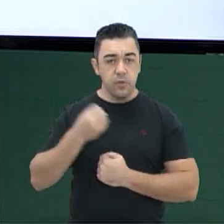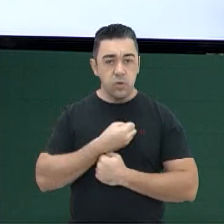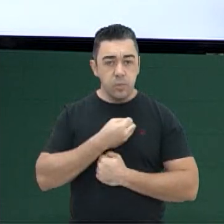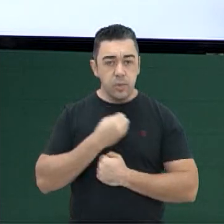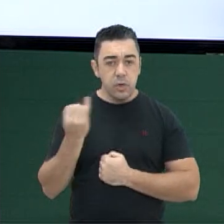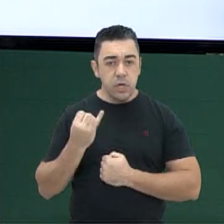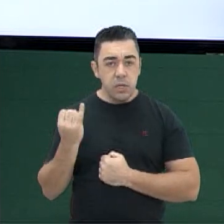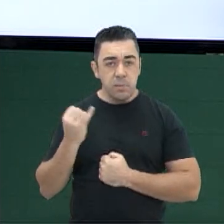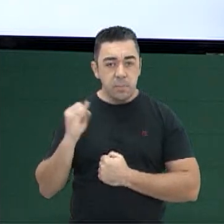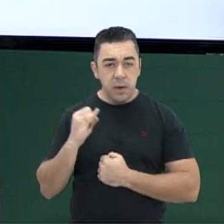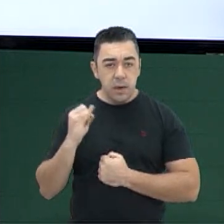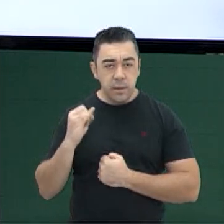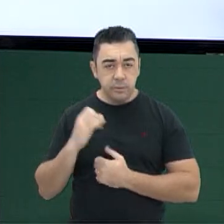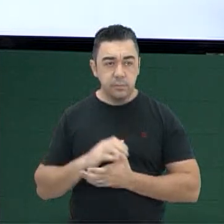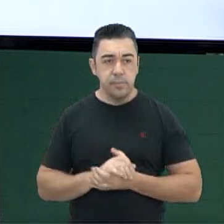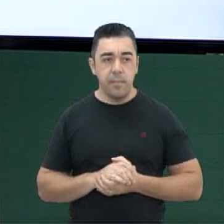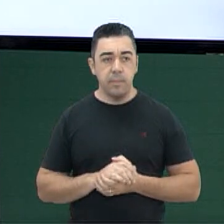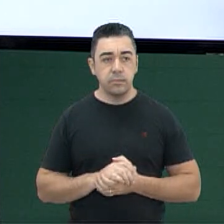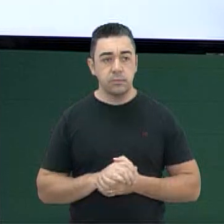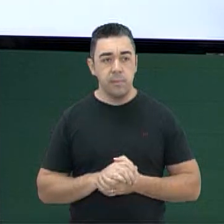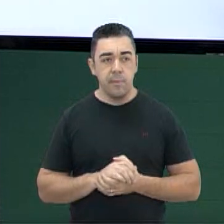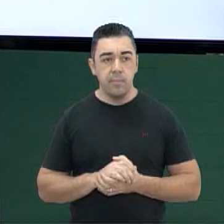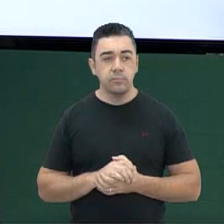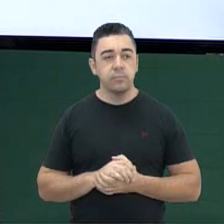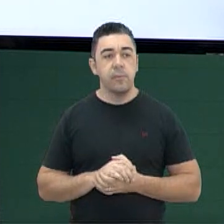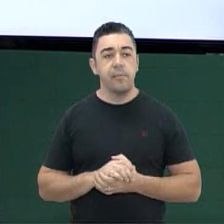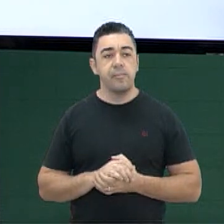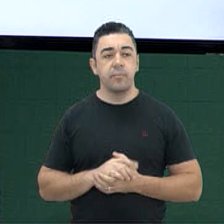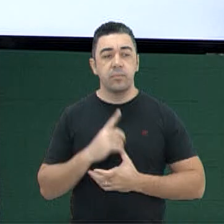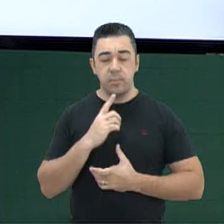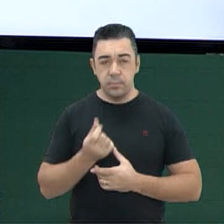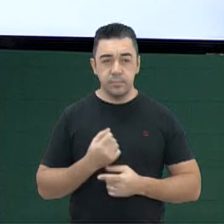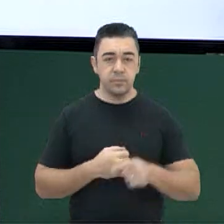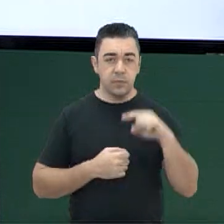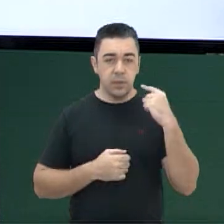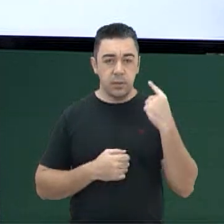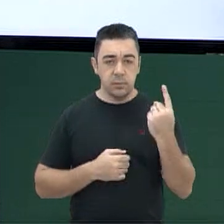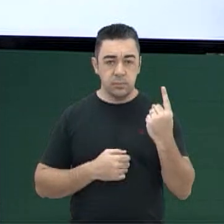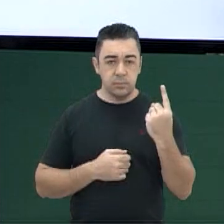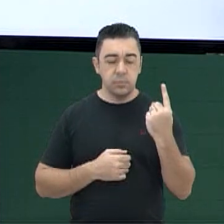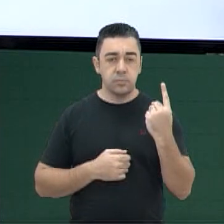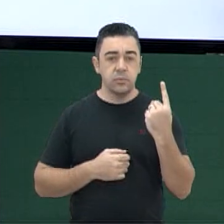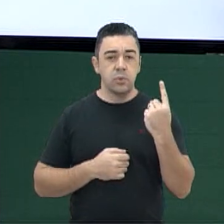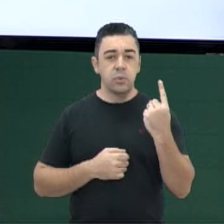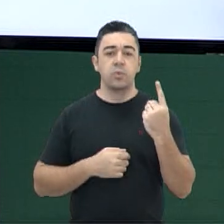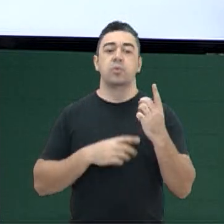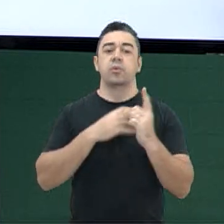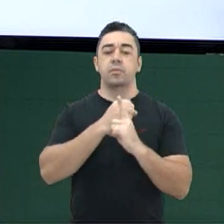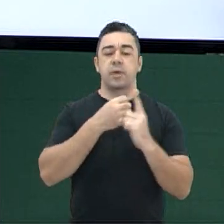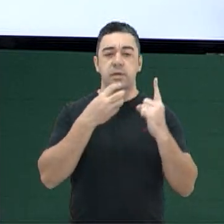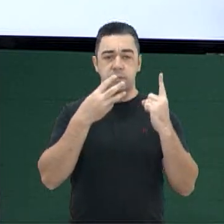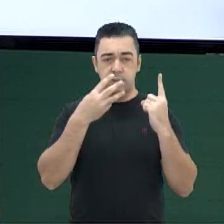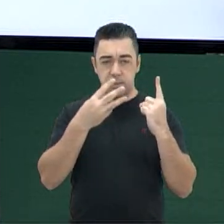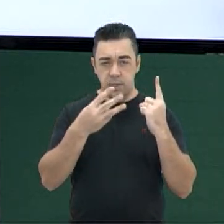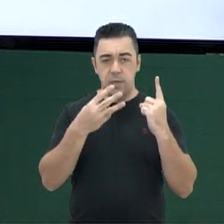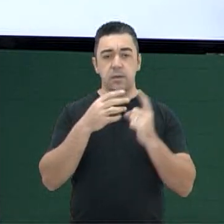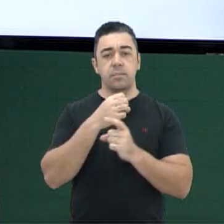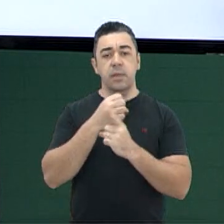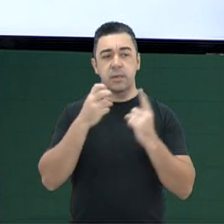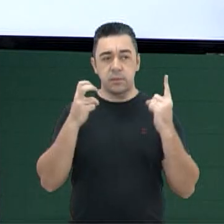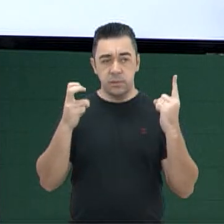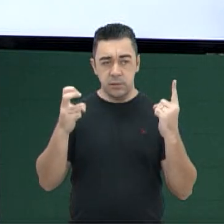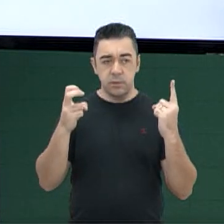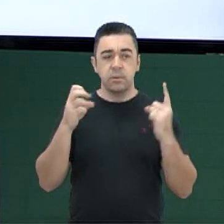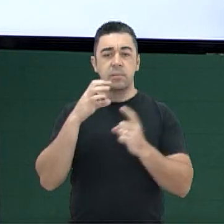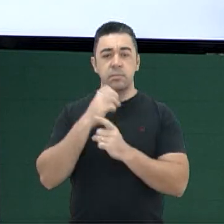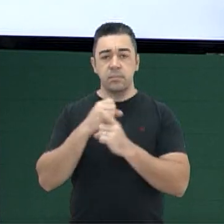5, 6, 7, 8, 9. Dá um número, a soma de números ímpares. 16. O próximo quadrado perfeito depois do 9 é o 16. Então,